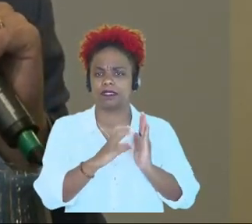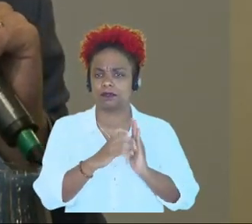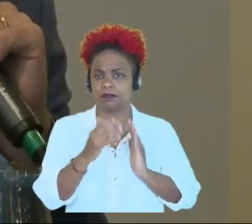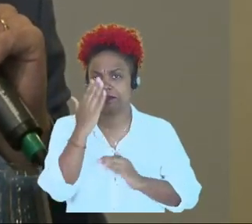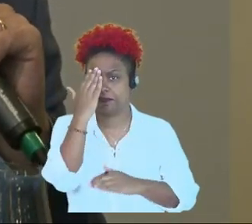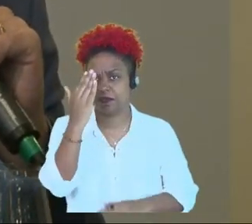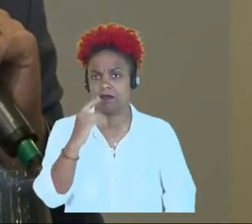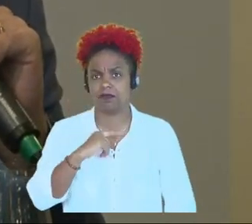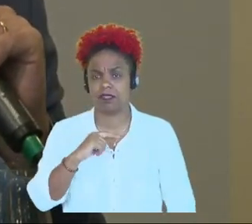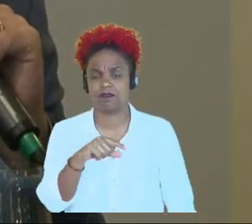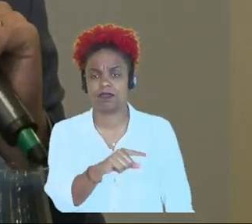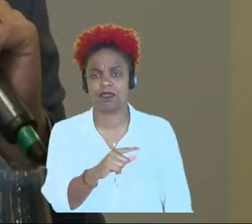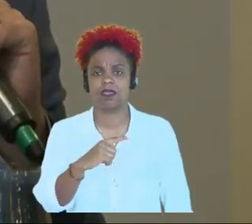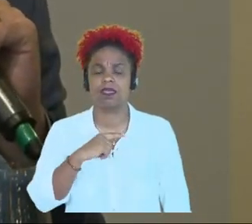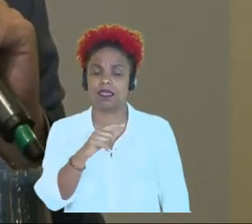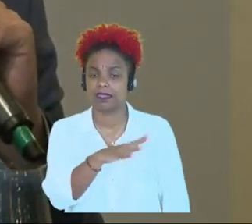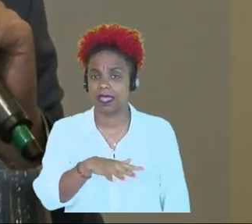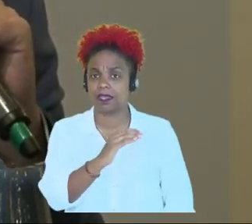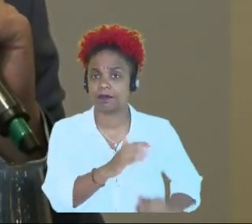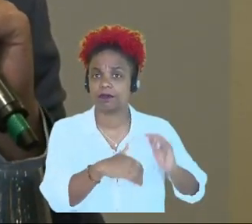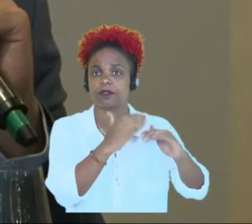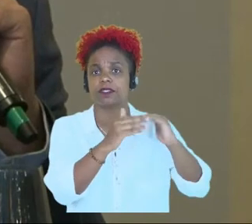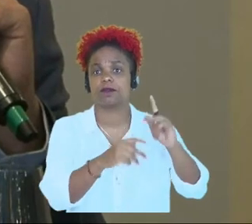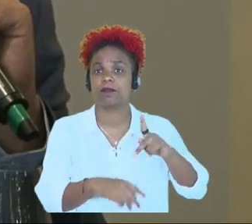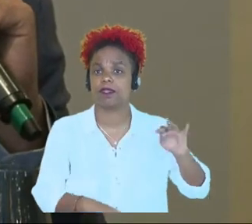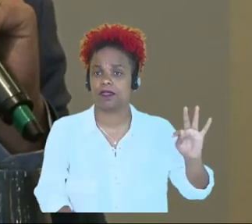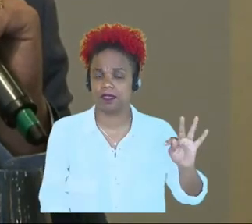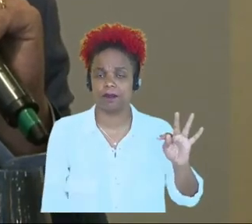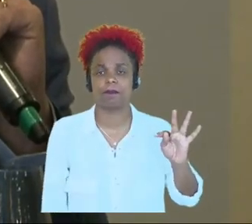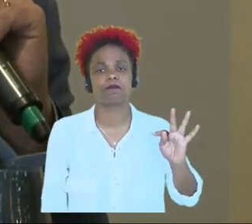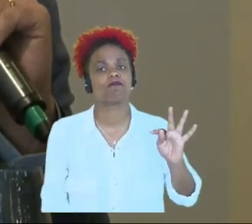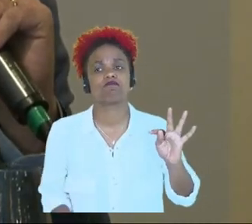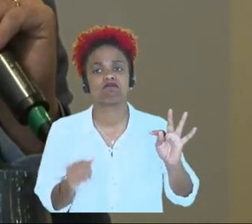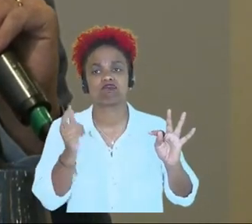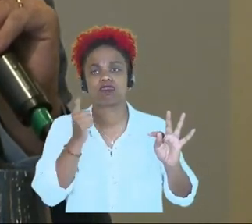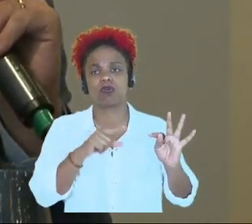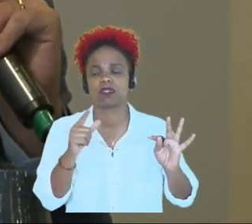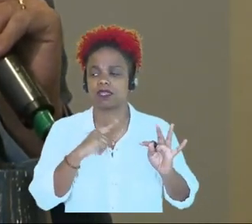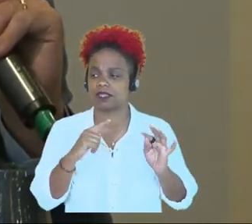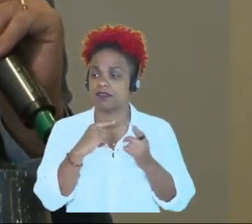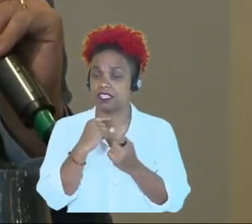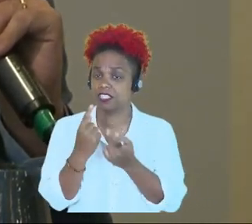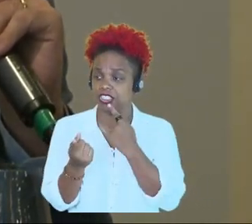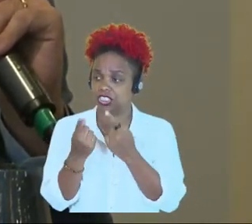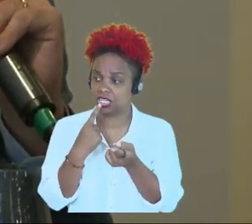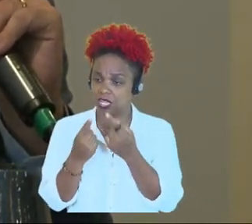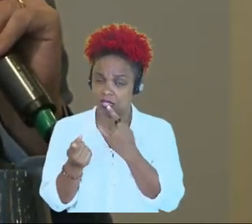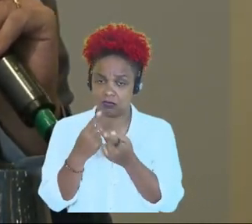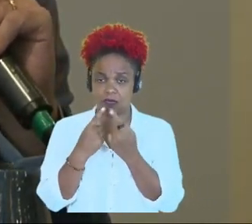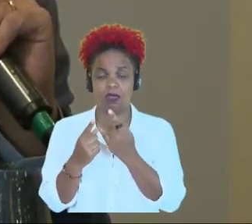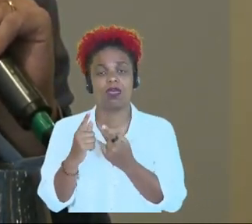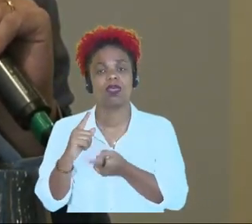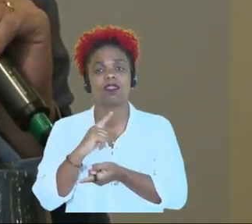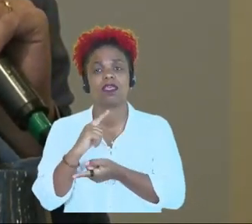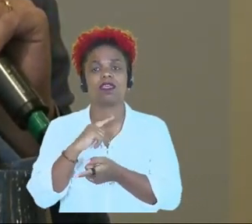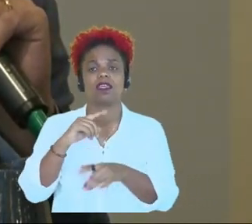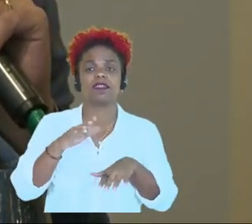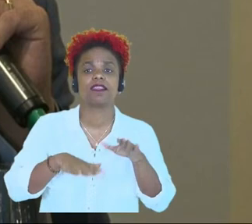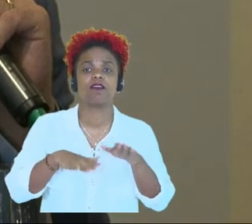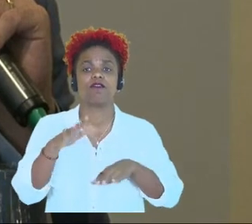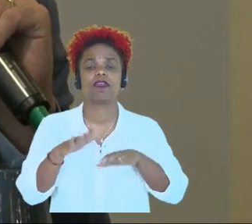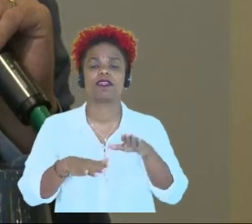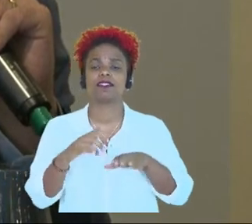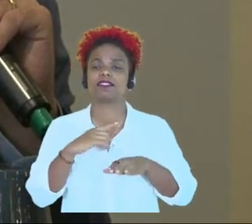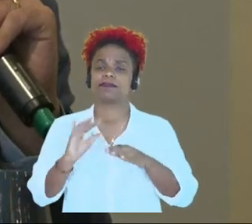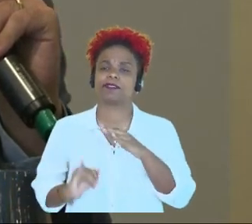partidos de corte progressista, como é o caso do PT, não conseguir estabelecer um diálogo com aquela que talvez seja